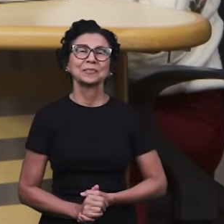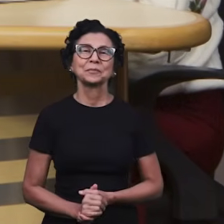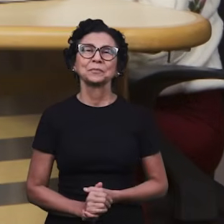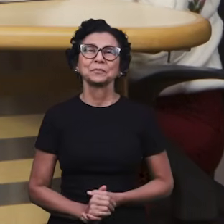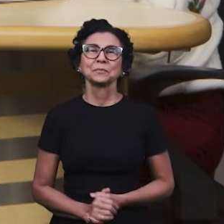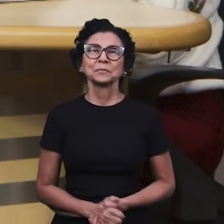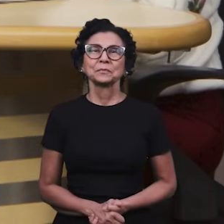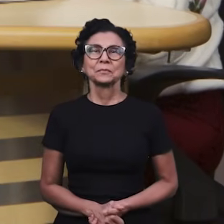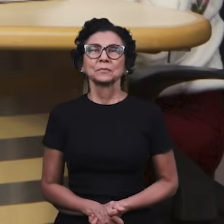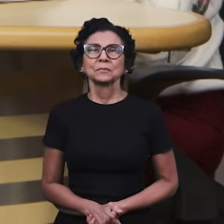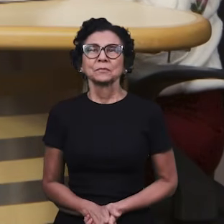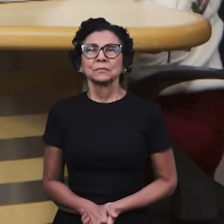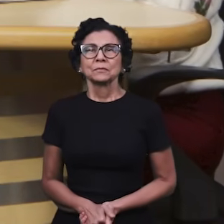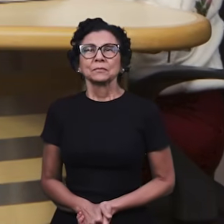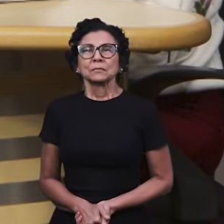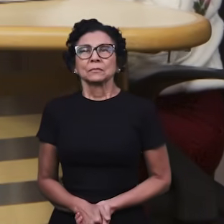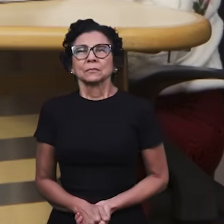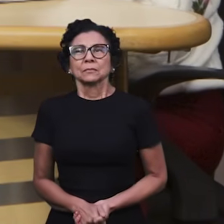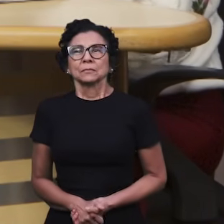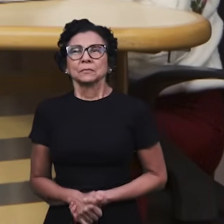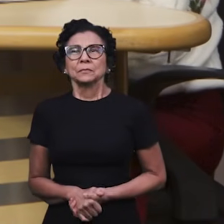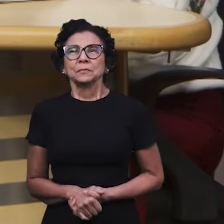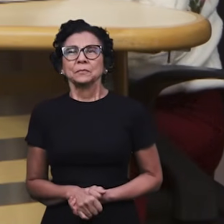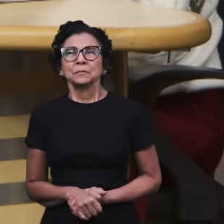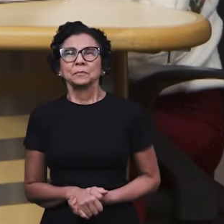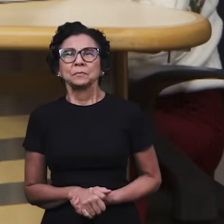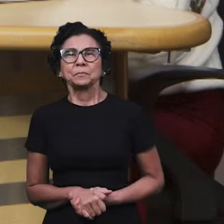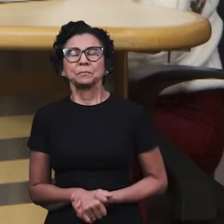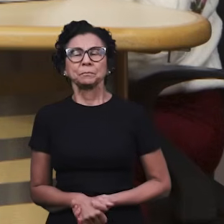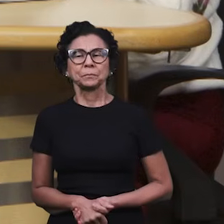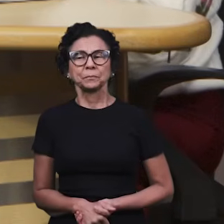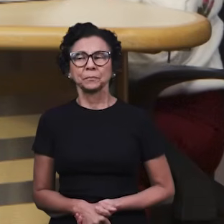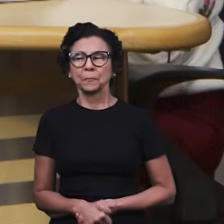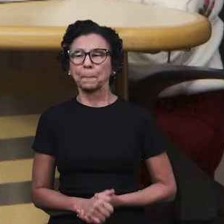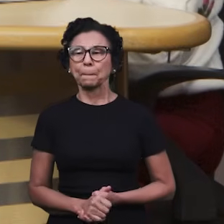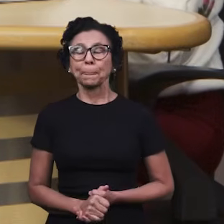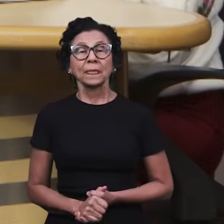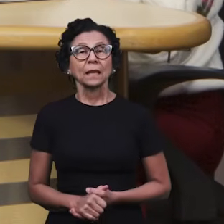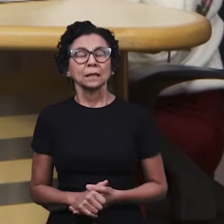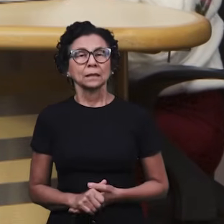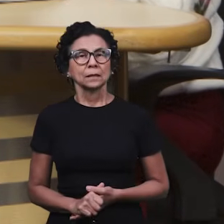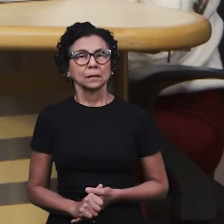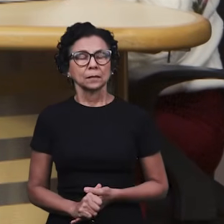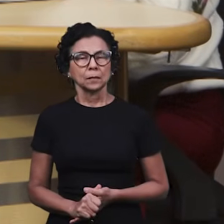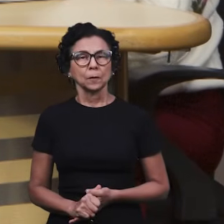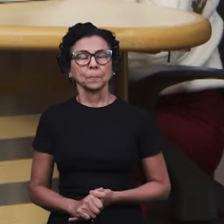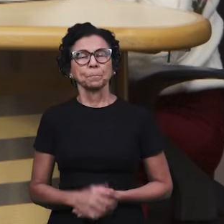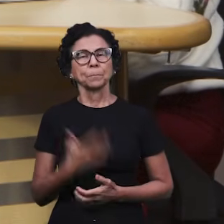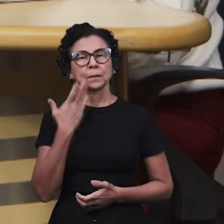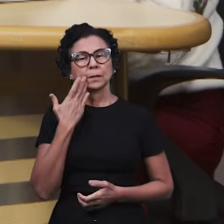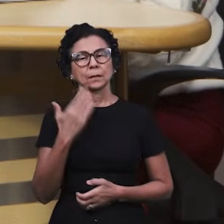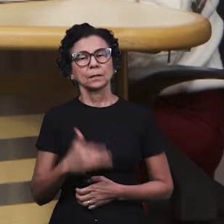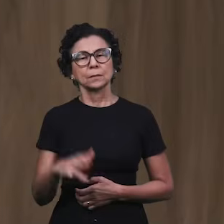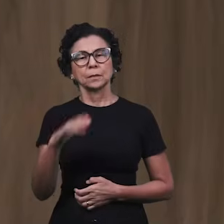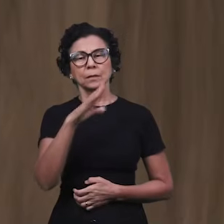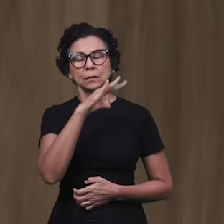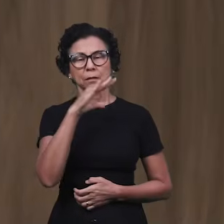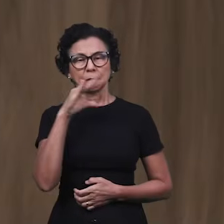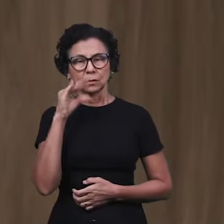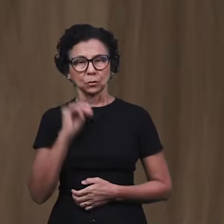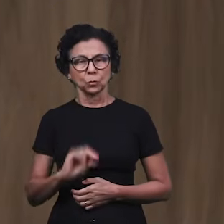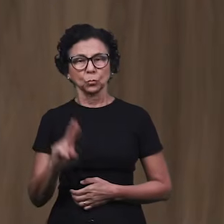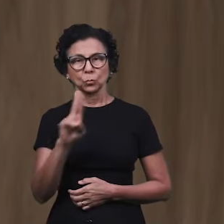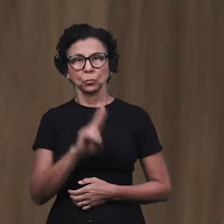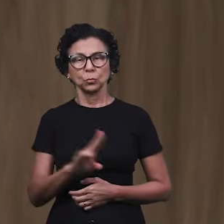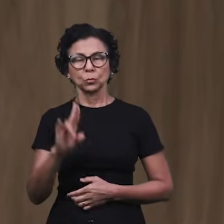um pouco sobre o uso das tecnologias com as crianças, intermediários, adolescentes, como que os